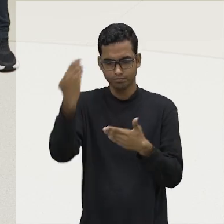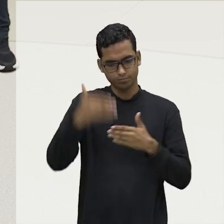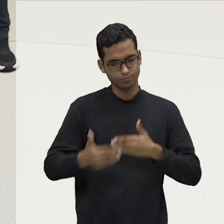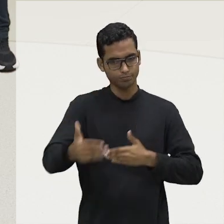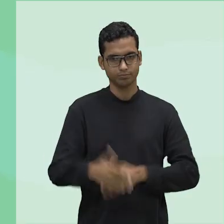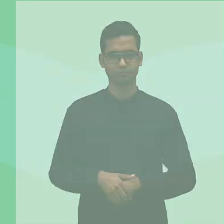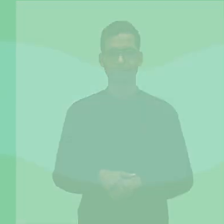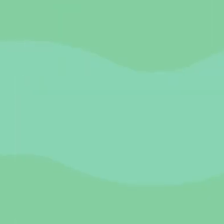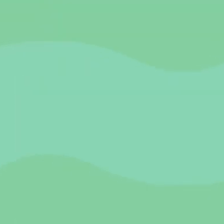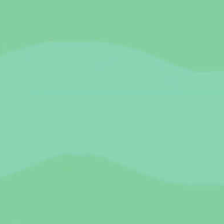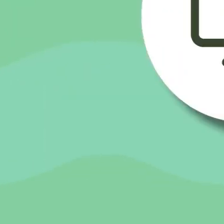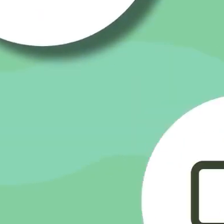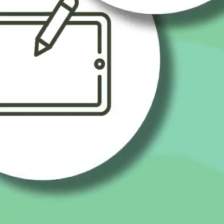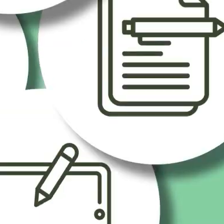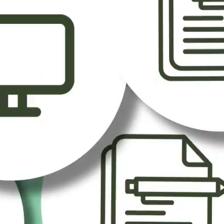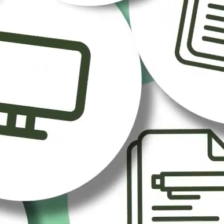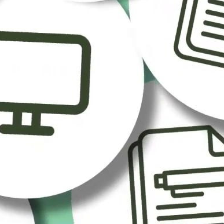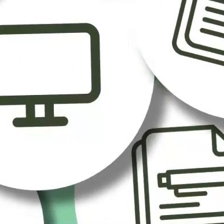gente.